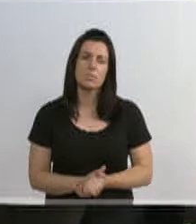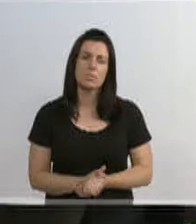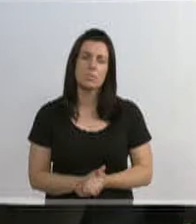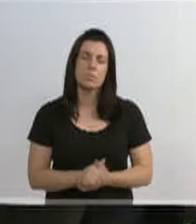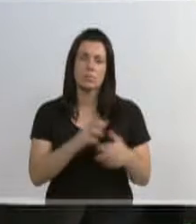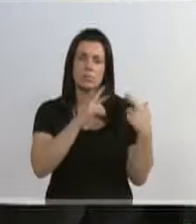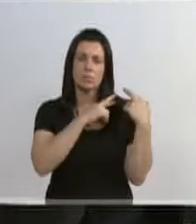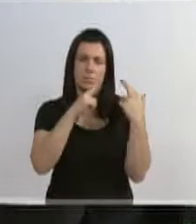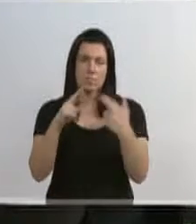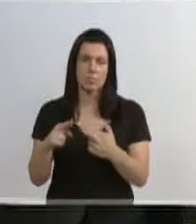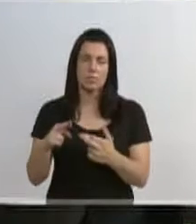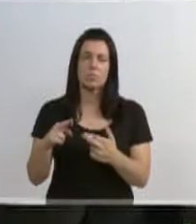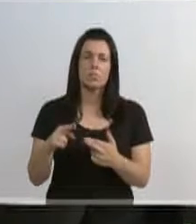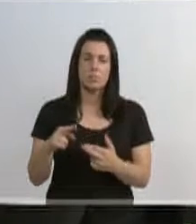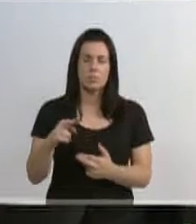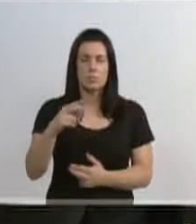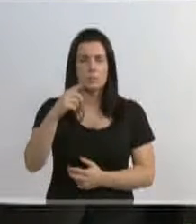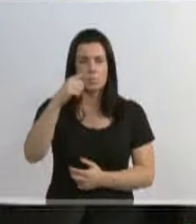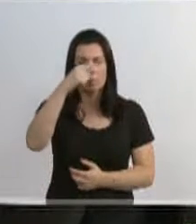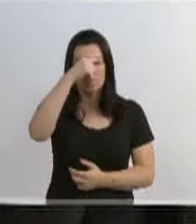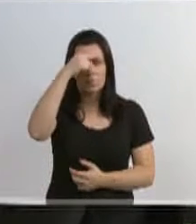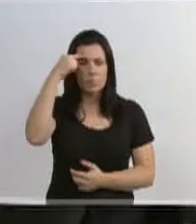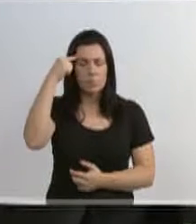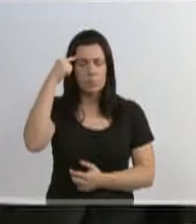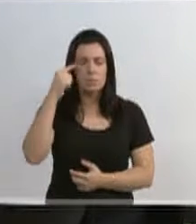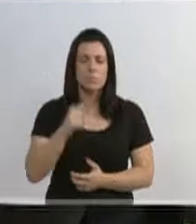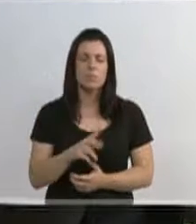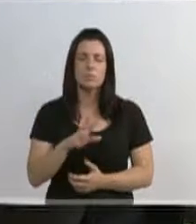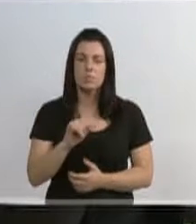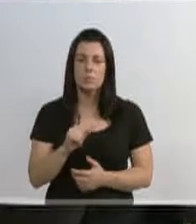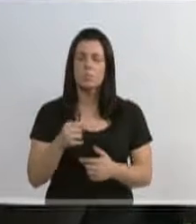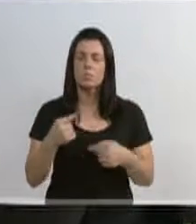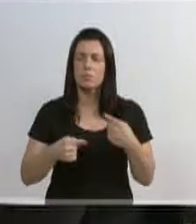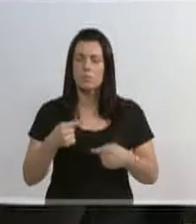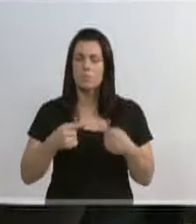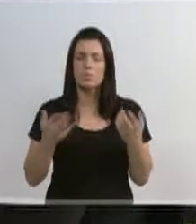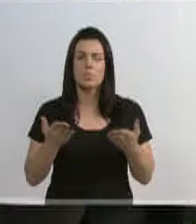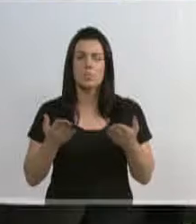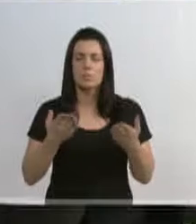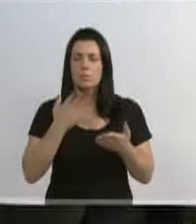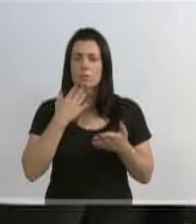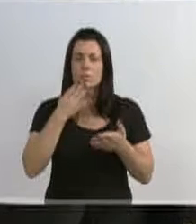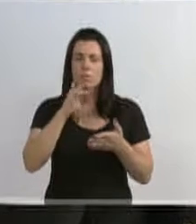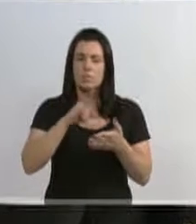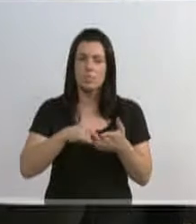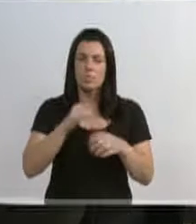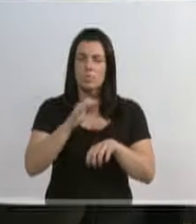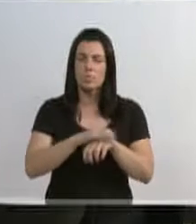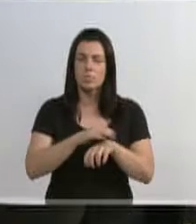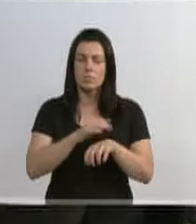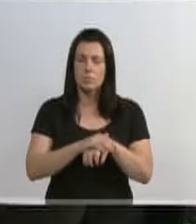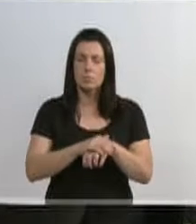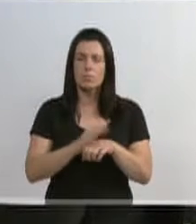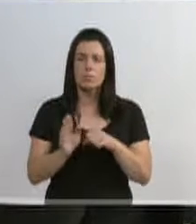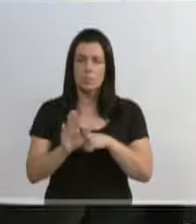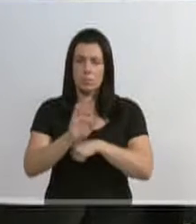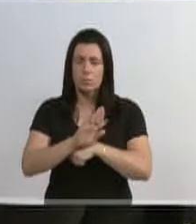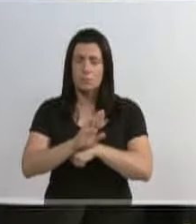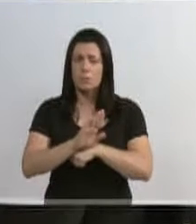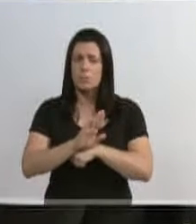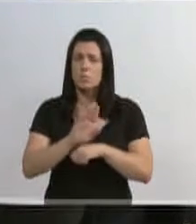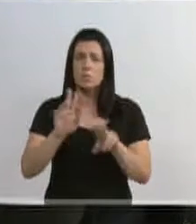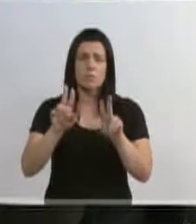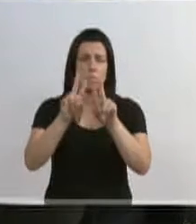Devolvo os trabalhos da mesa ao nosso presidente Marcos da Rosa. Vamos discutir agora, senhores vereadores, um requerimento de autoria do vereador Zeca Bombeiro, que é